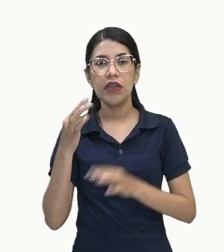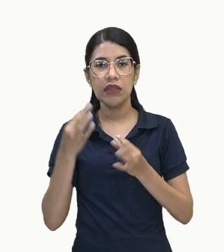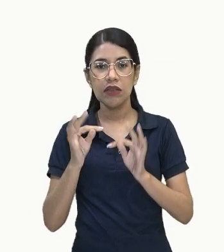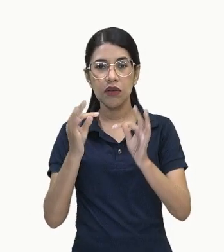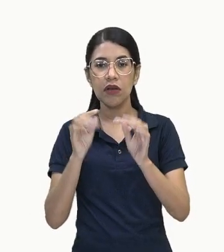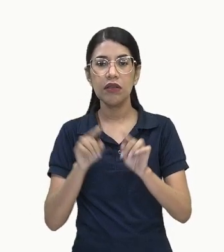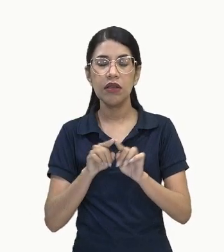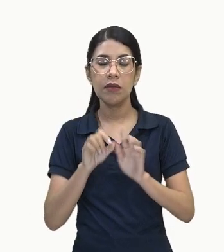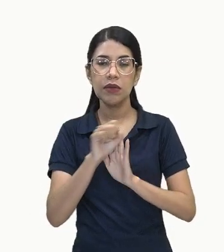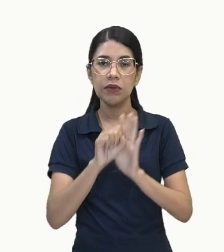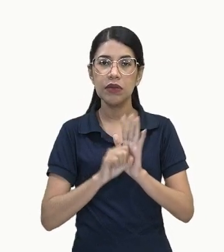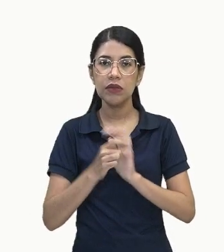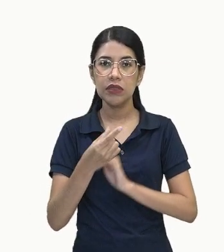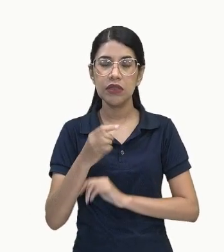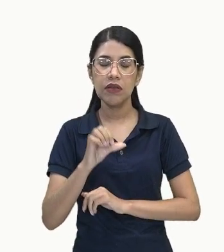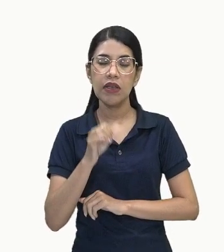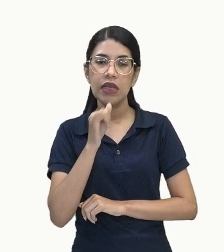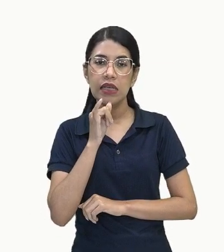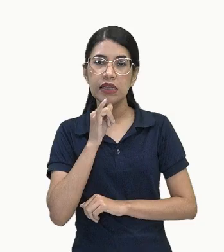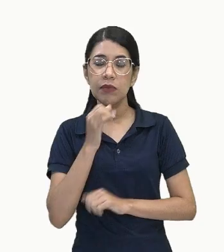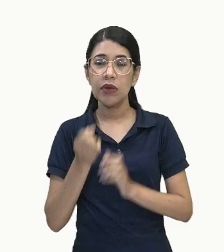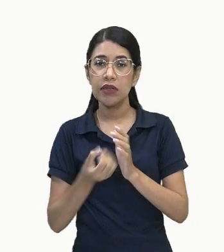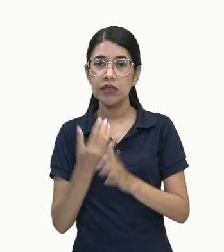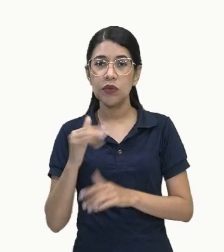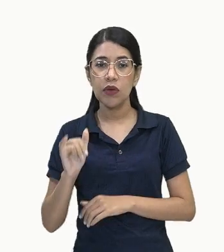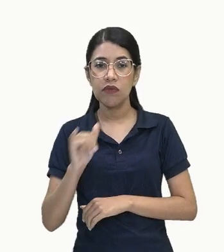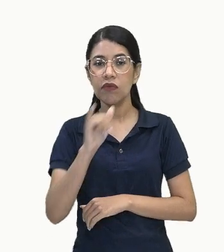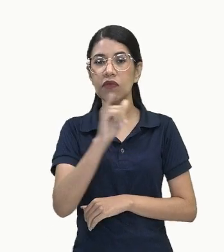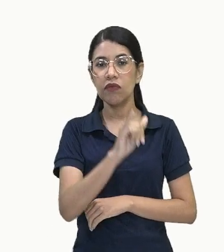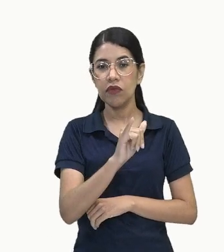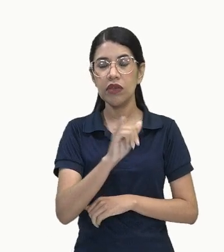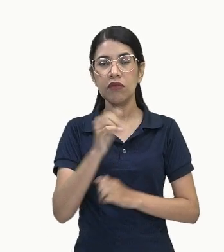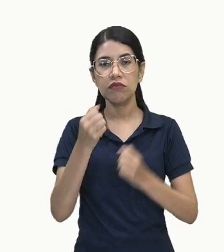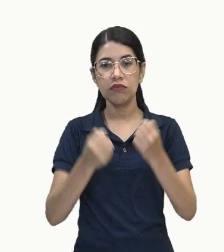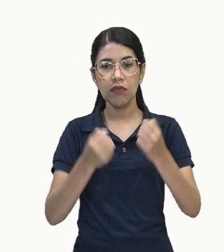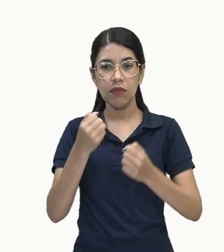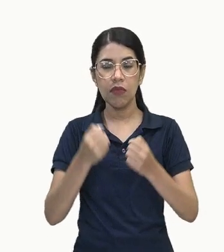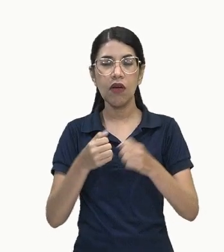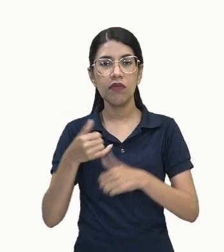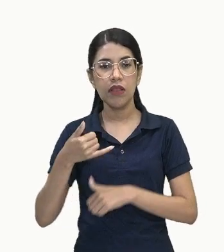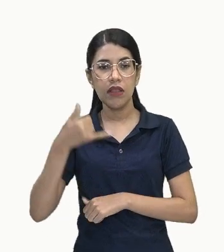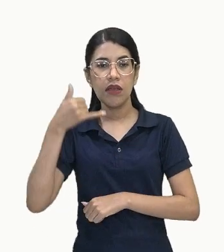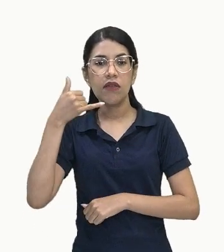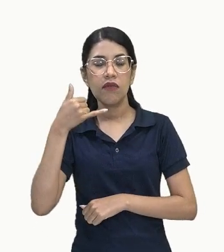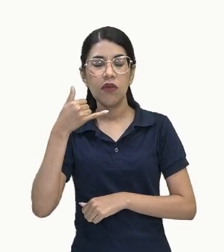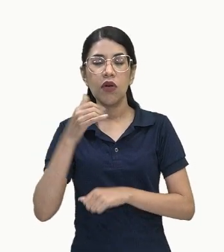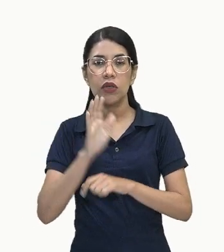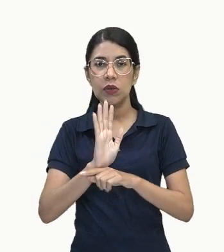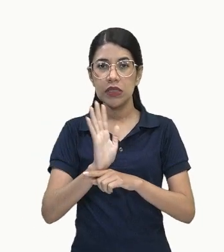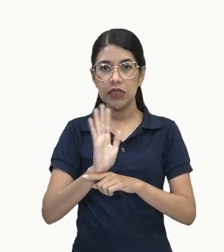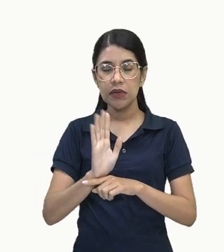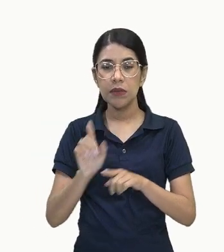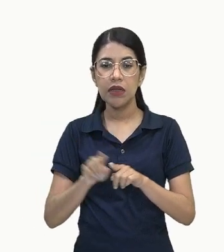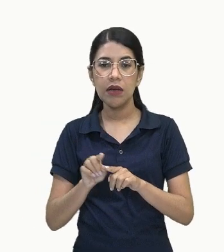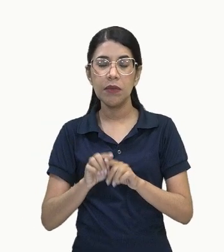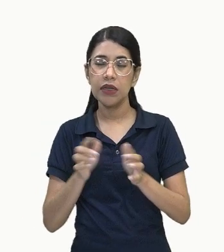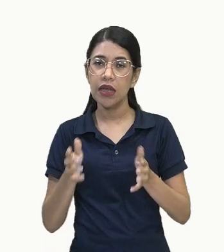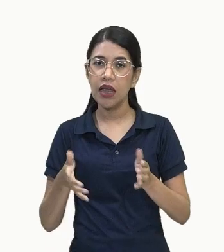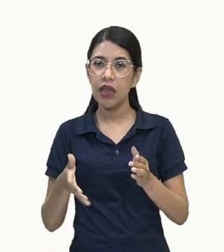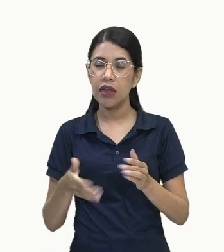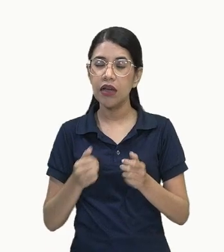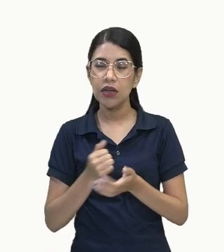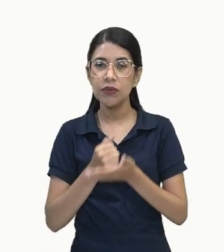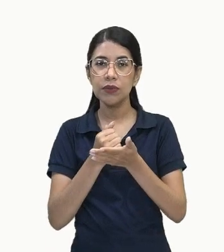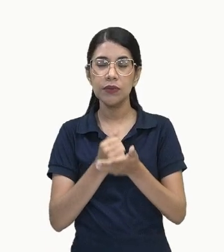o automóvel, o avião, o telefone, o cinema e o telégrafo sem fio contribuíram para reafirmar a